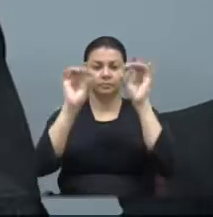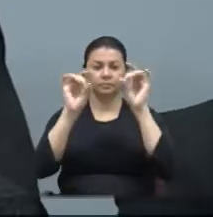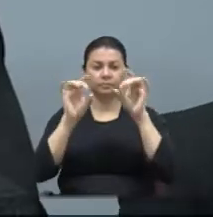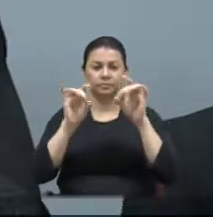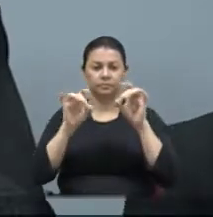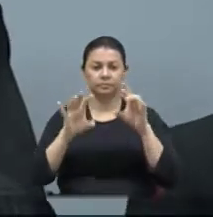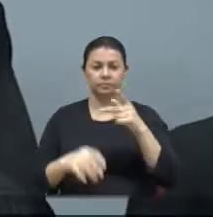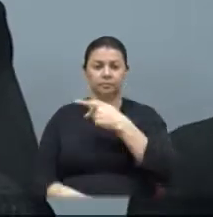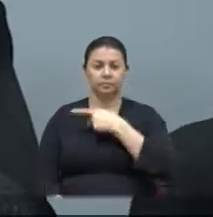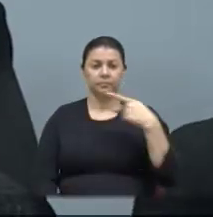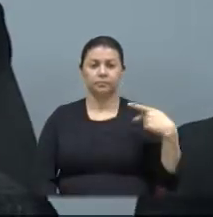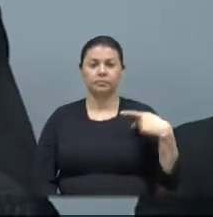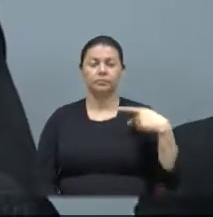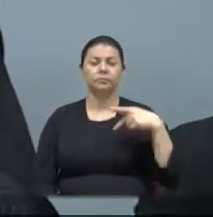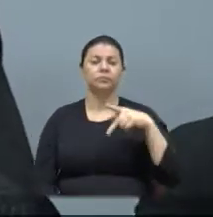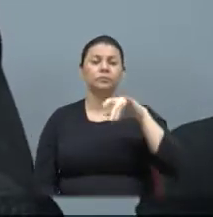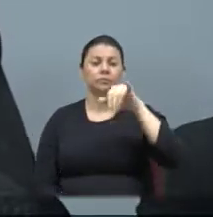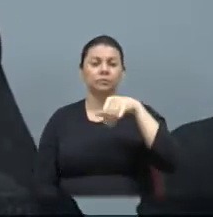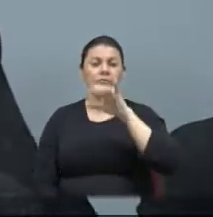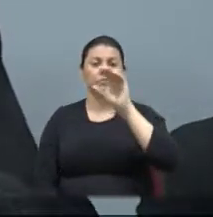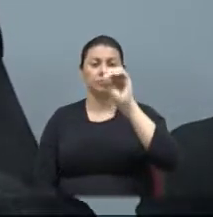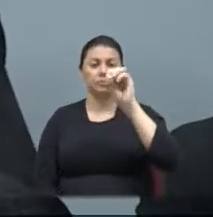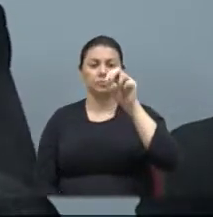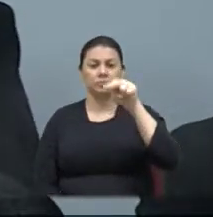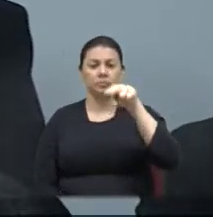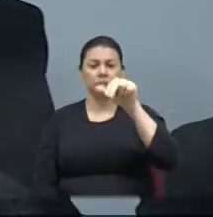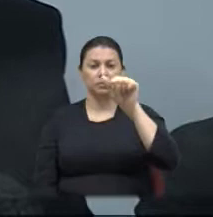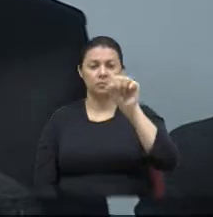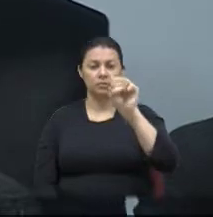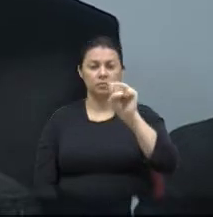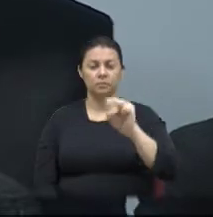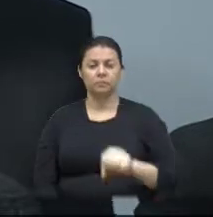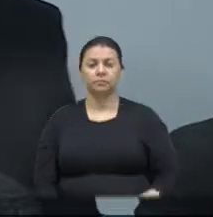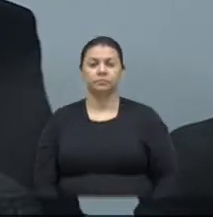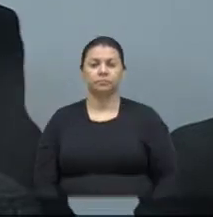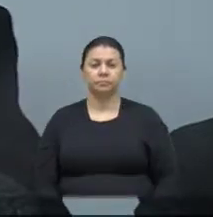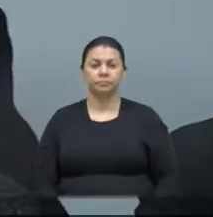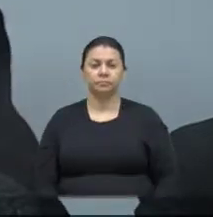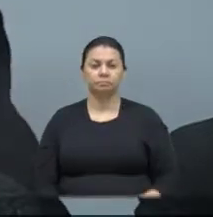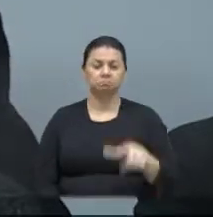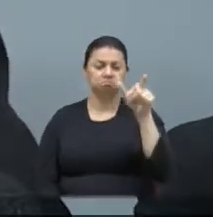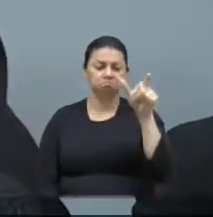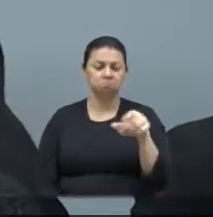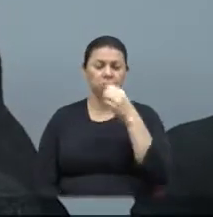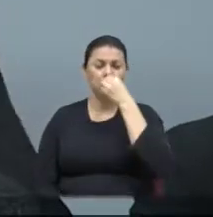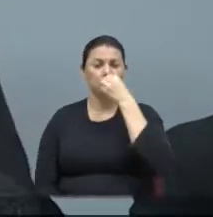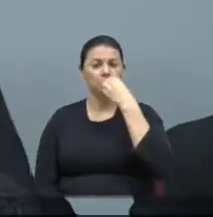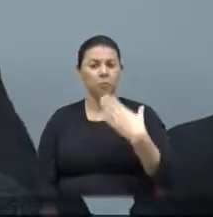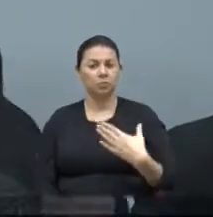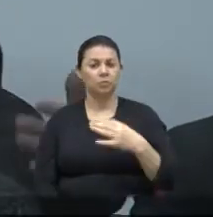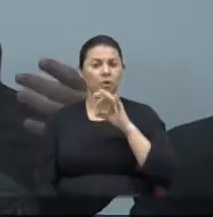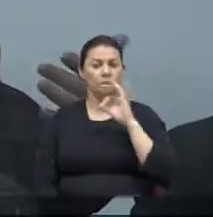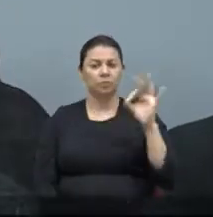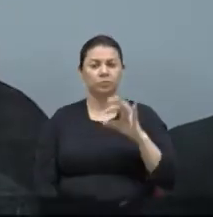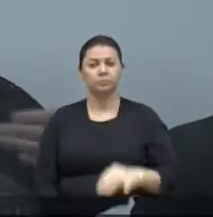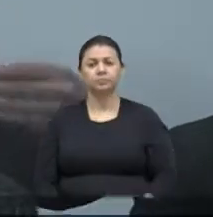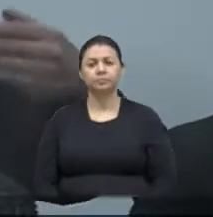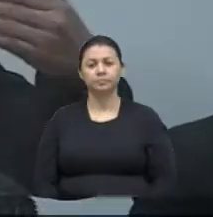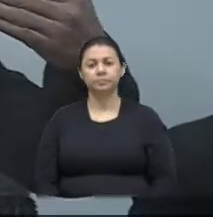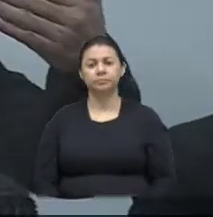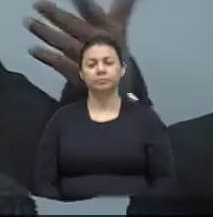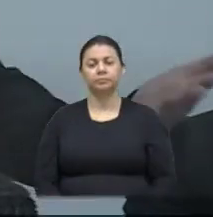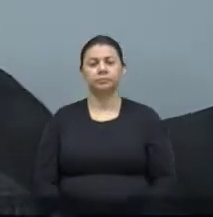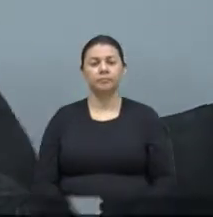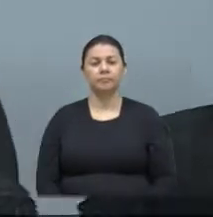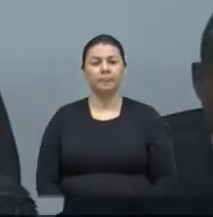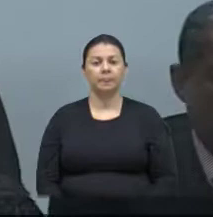é de todos nós sempre quando falamos de ele lembrando